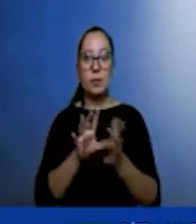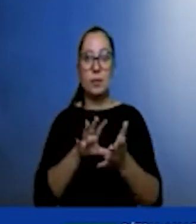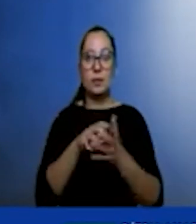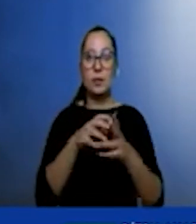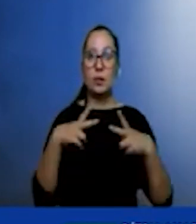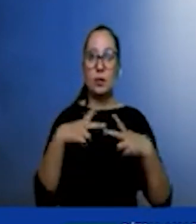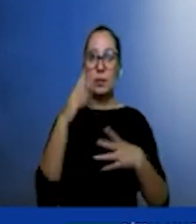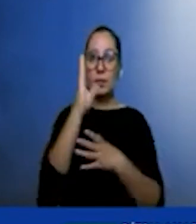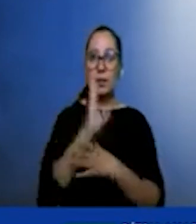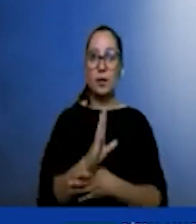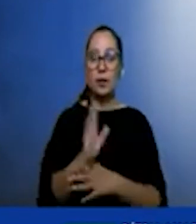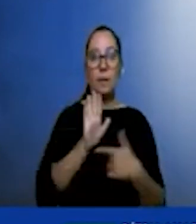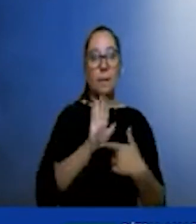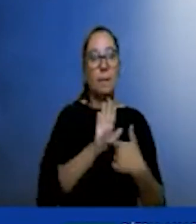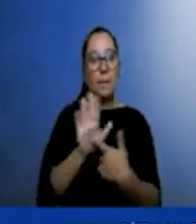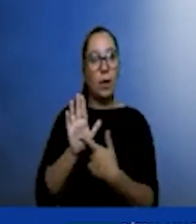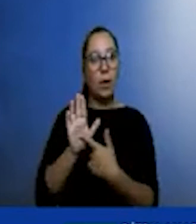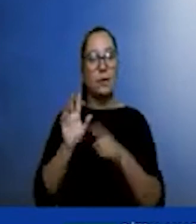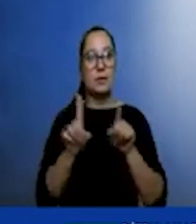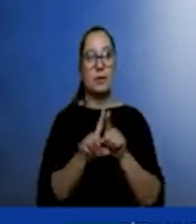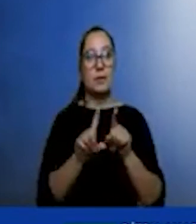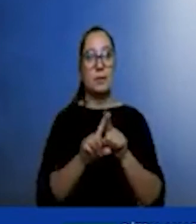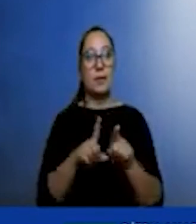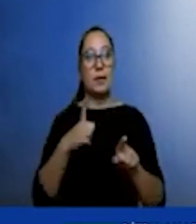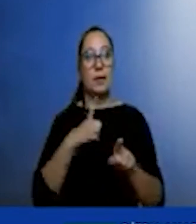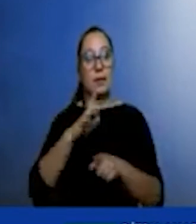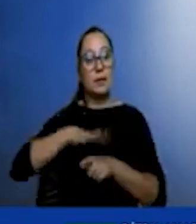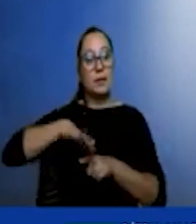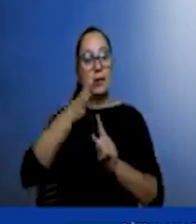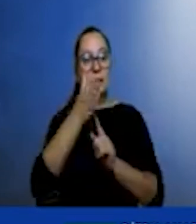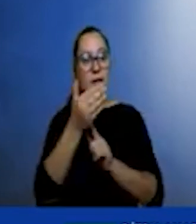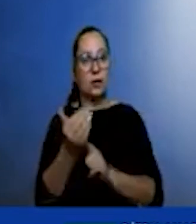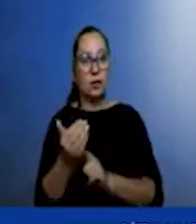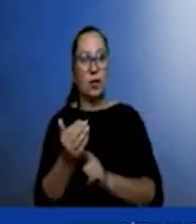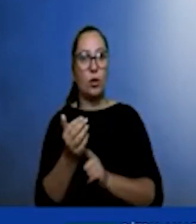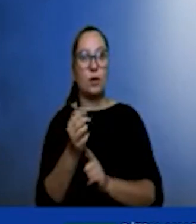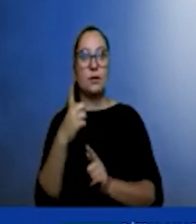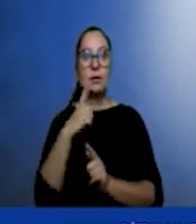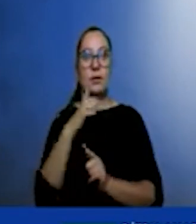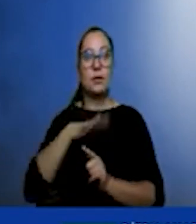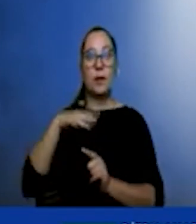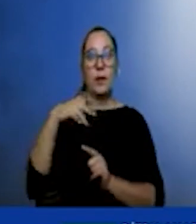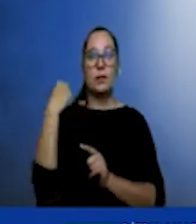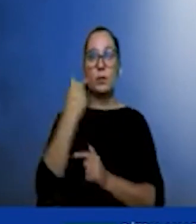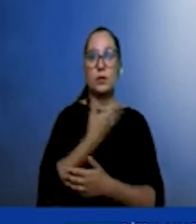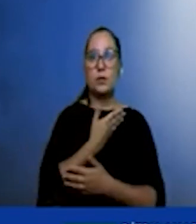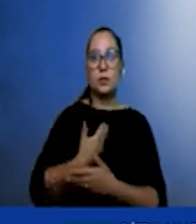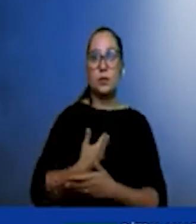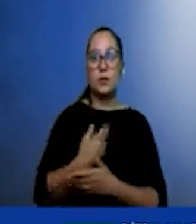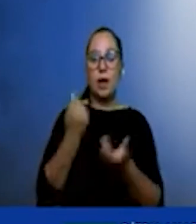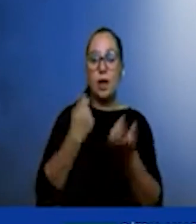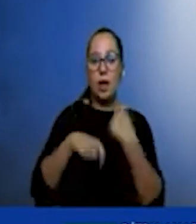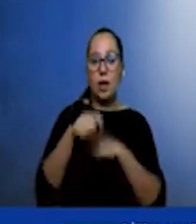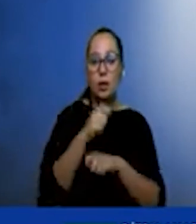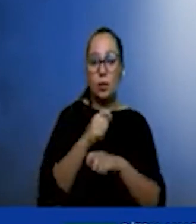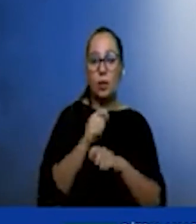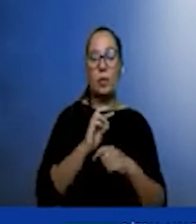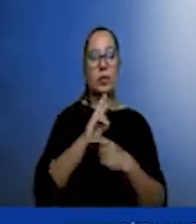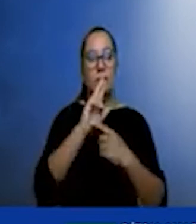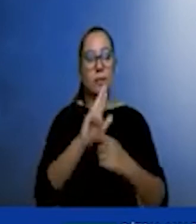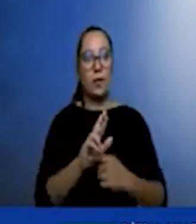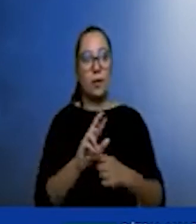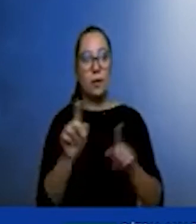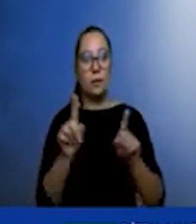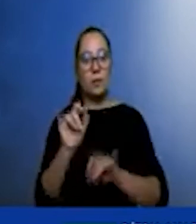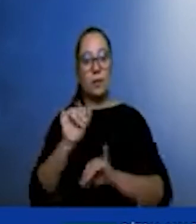tem demonstrado também que quando existe o espaço tecnológico e existe o espaço da política pública, a economia responde e a indústria